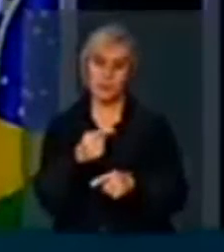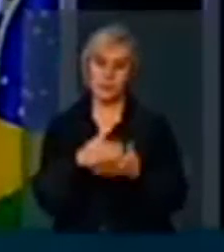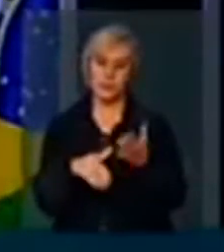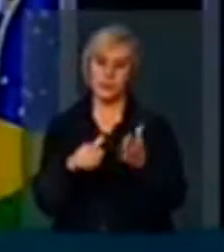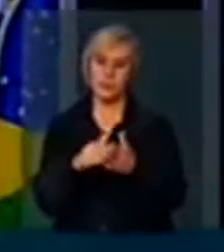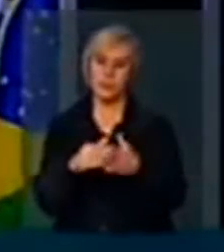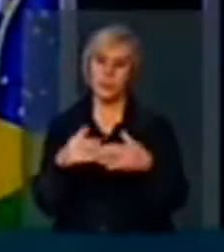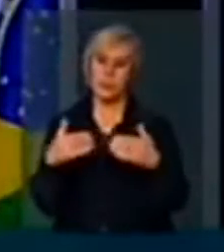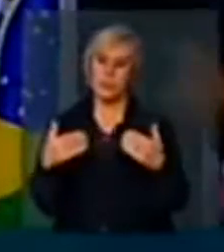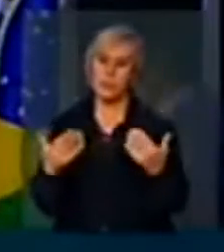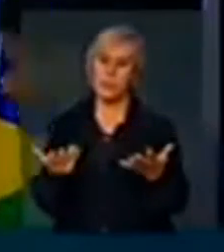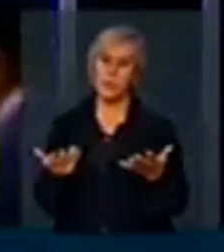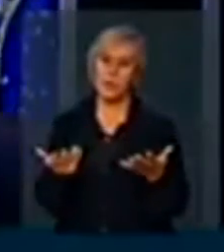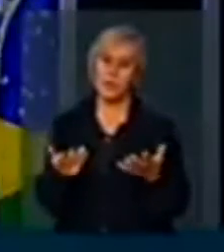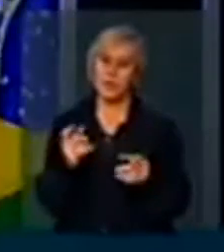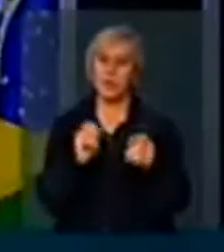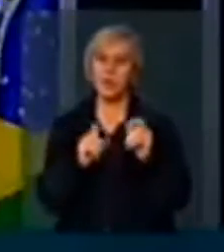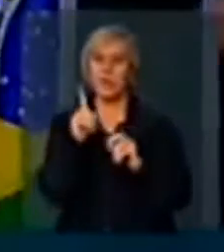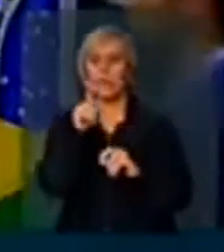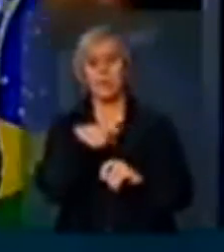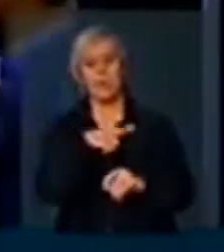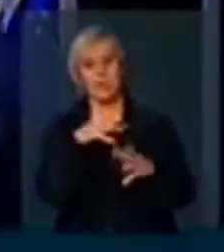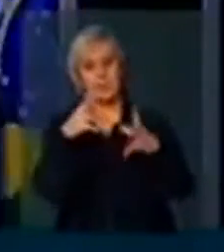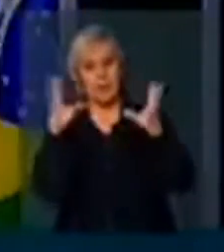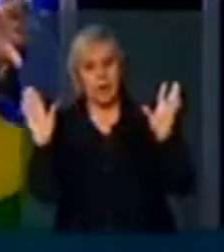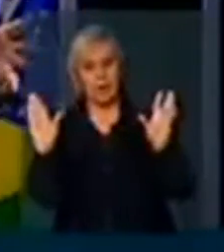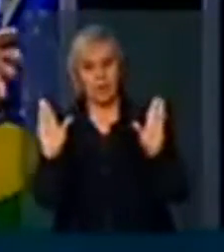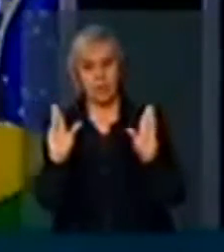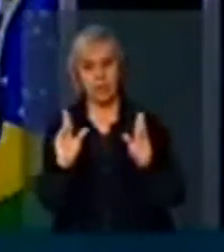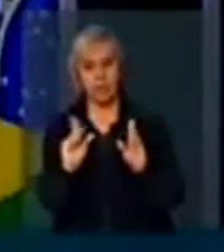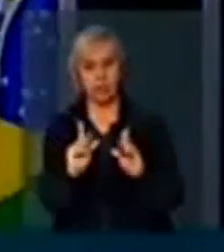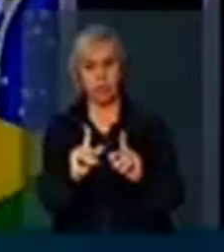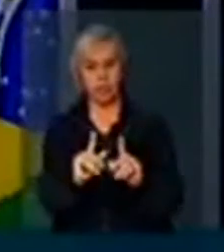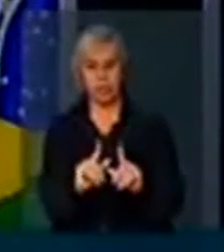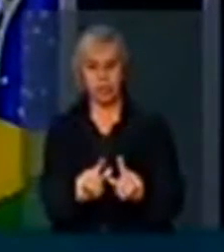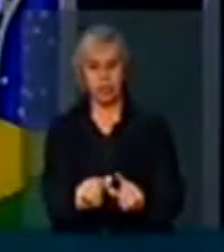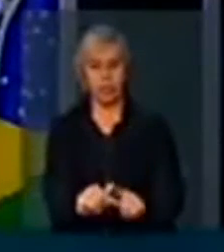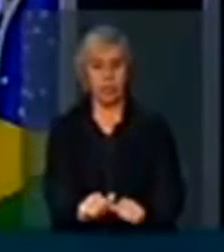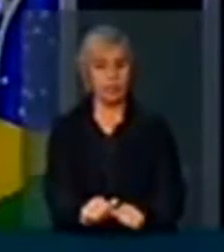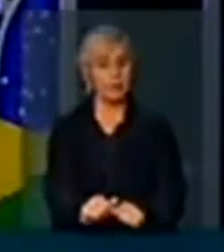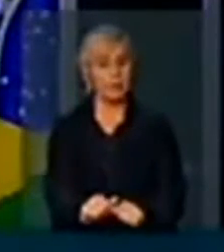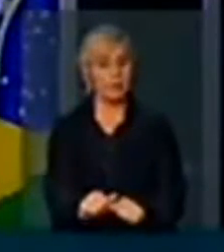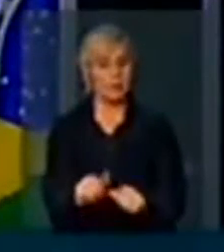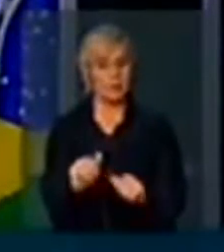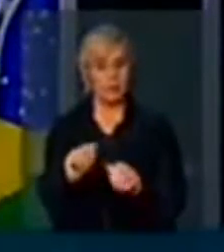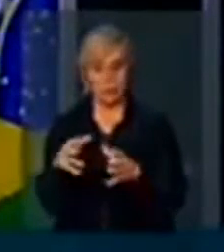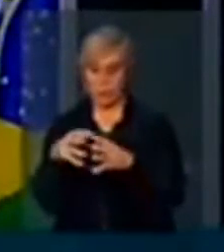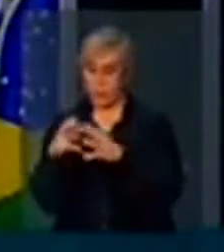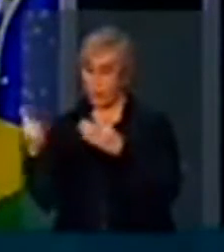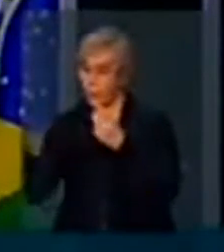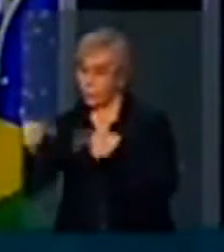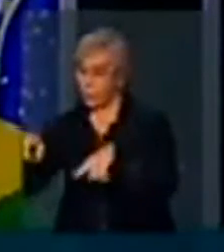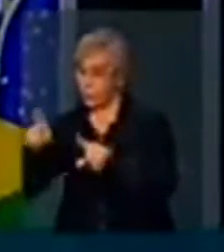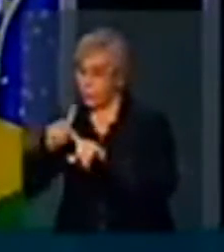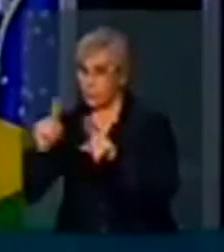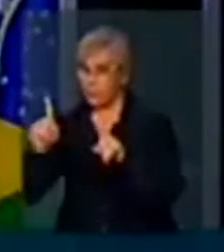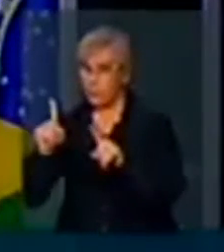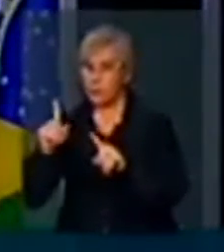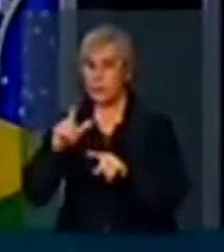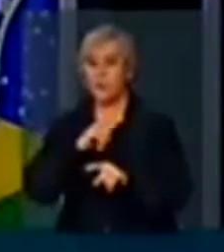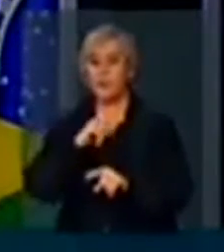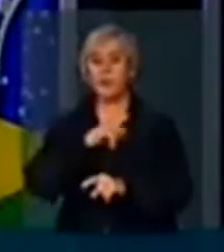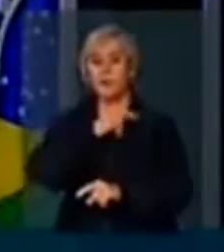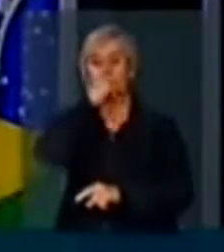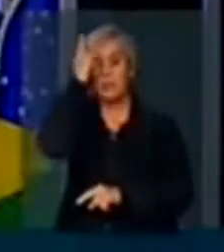que veio se desmilinguindo e se desfazendo desde que assumiu para cá não foi a oposição. Quem vem